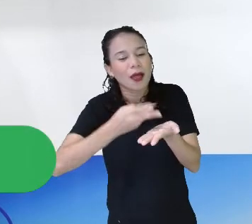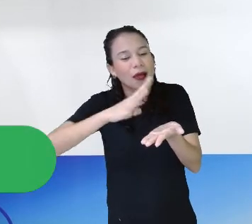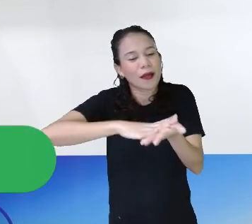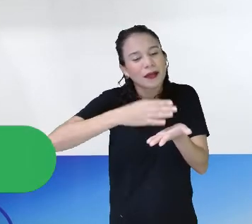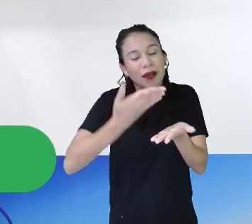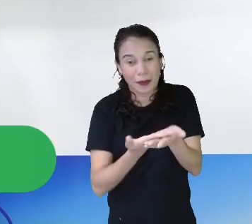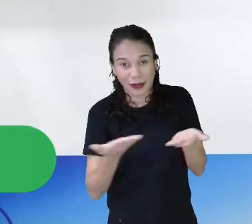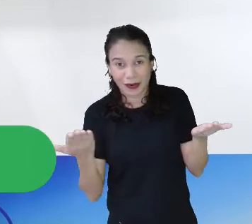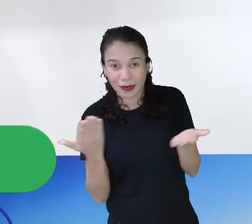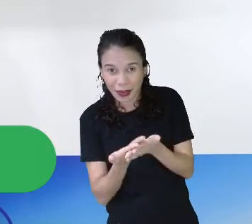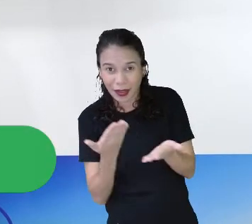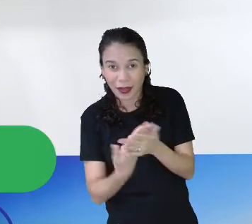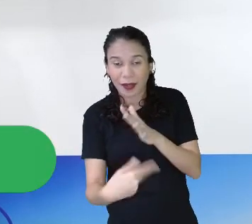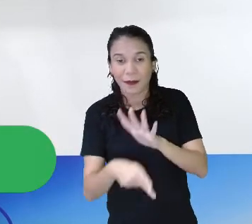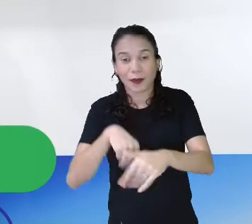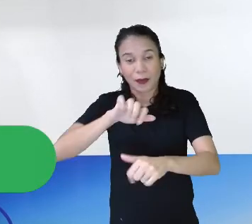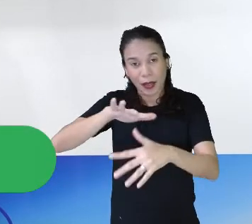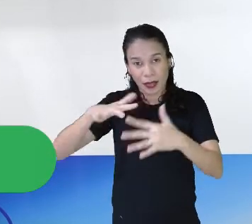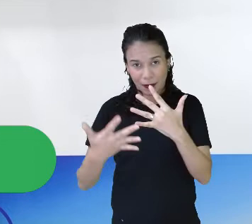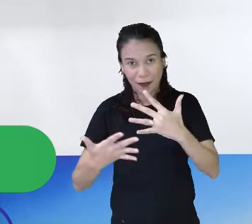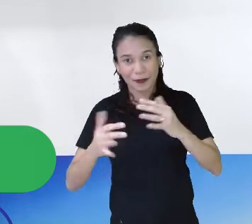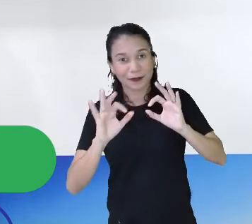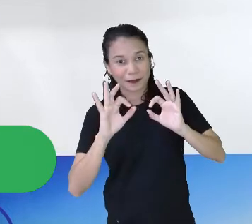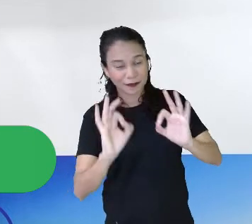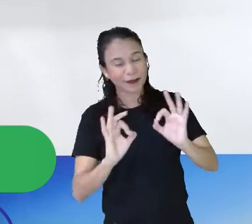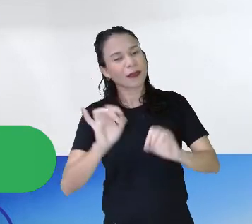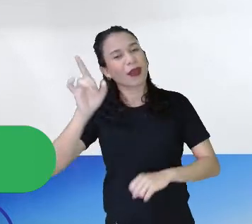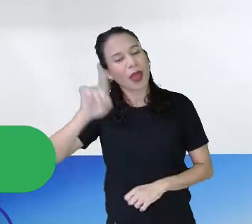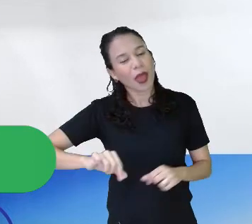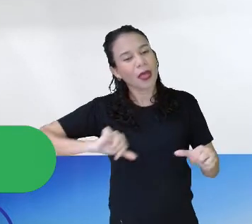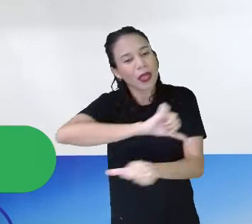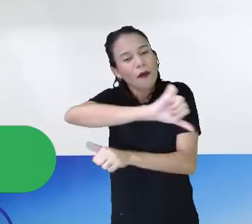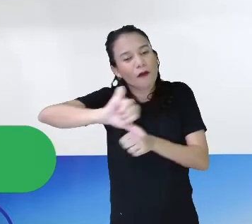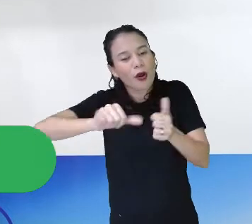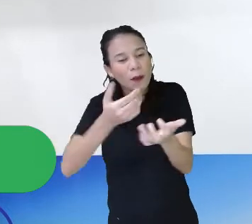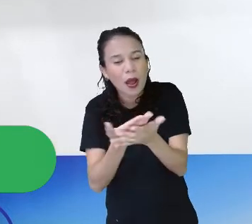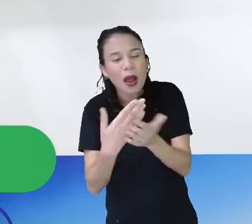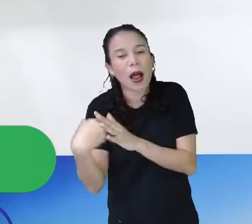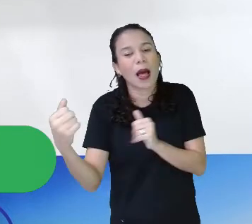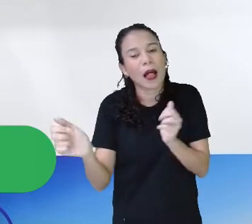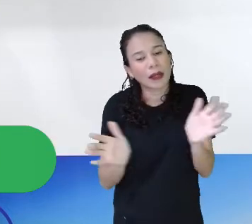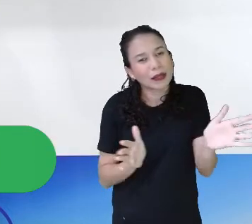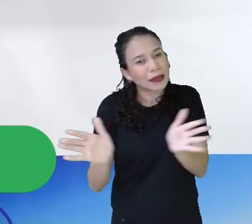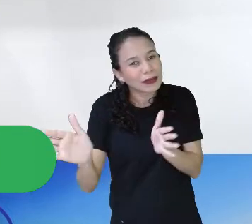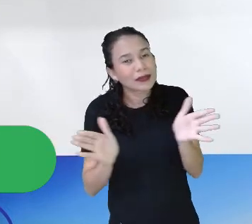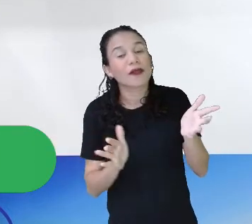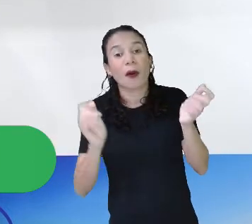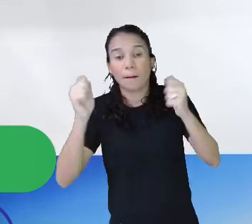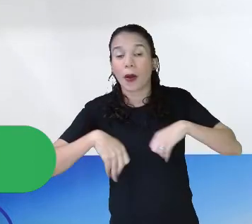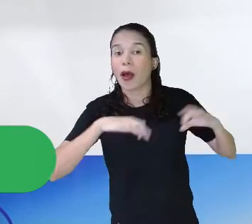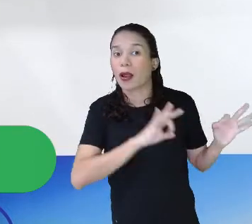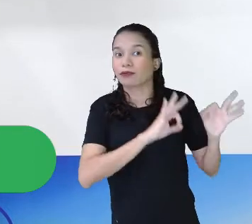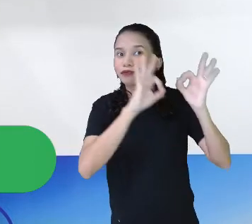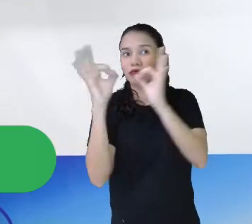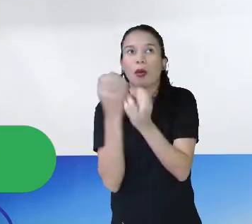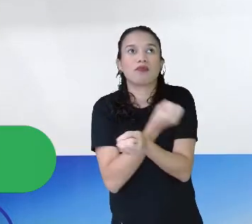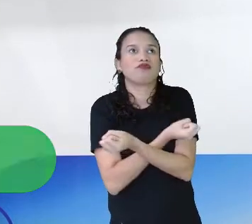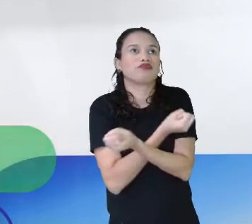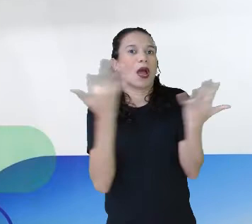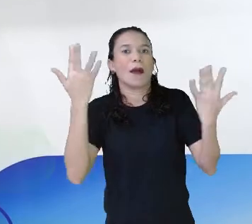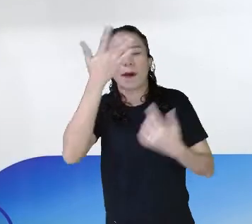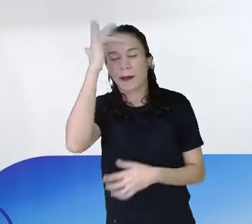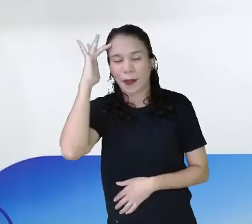dessa aula para a linguagem brasileira de sinais. Isso aí torna a nossa aula mais acessível e pode ser acompanhada por muito